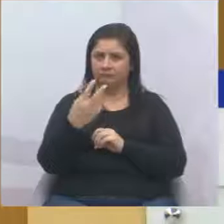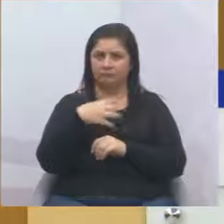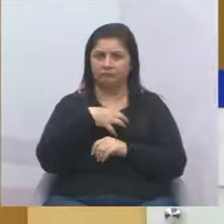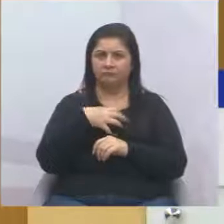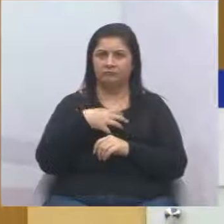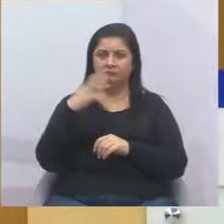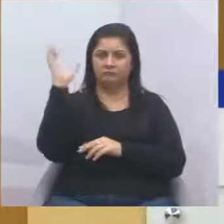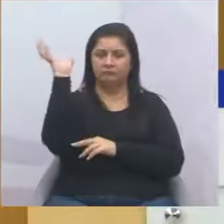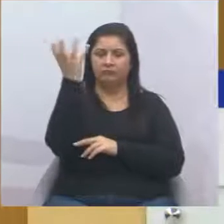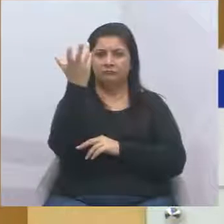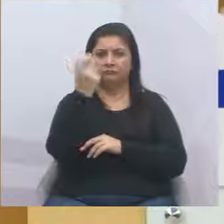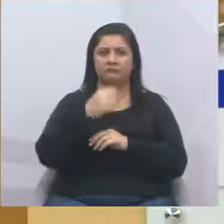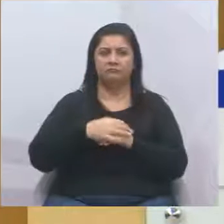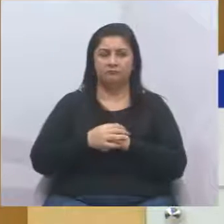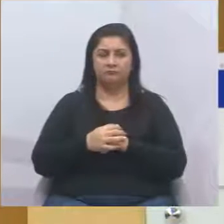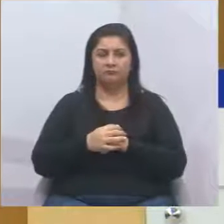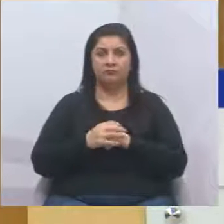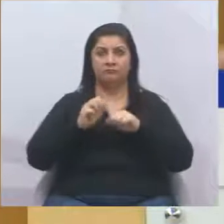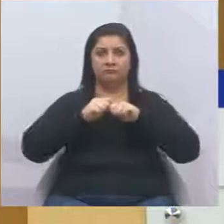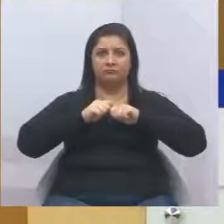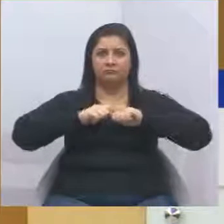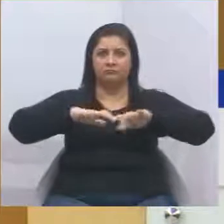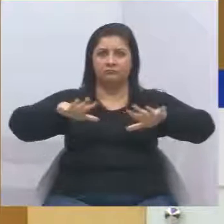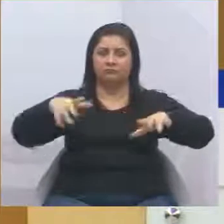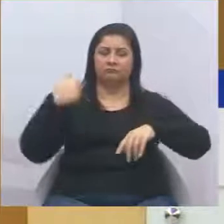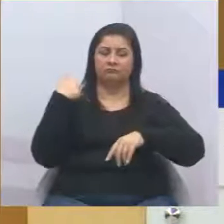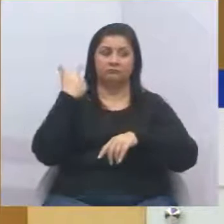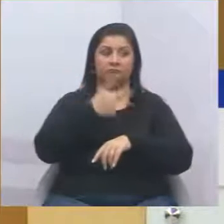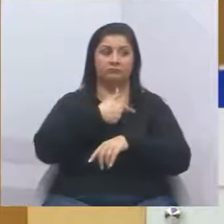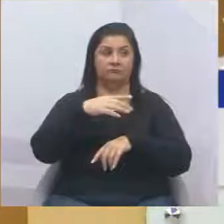prolifera pelos bairros da nossa cidade, onde